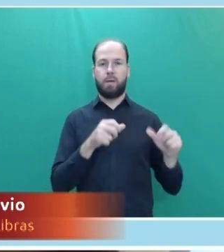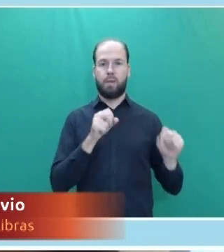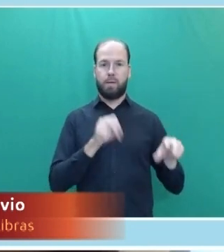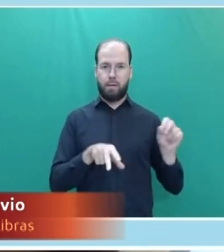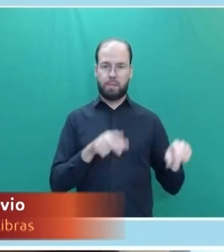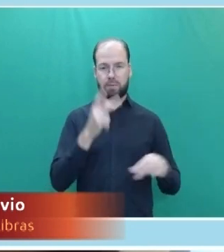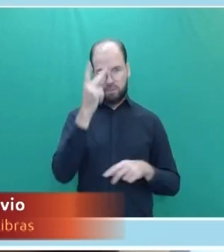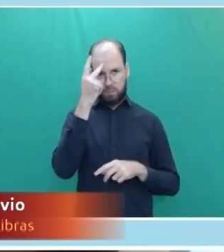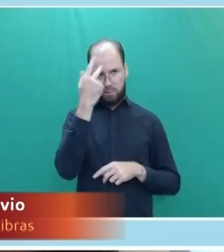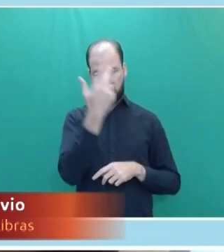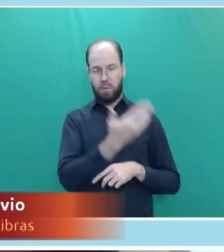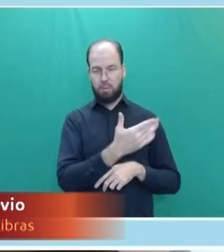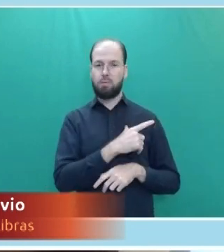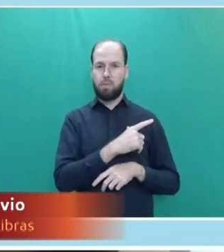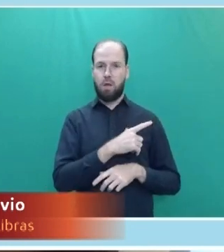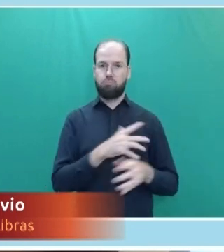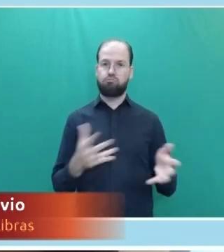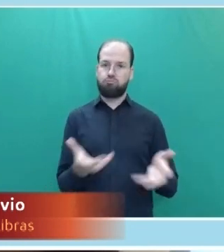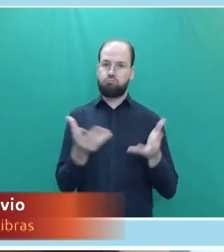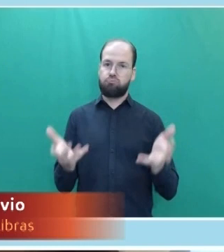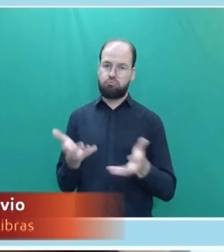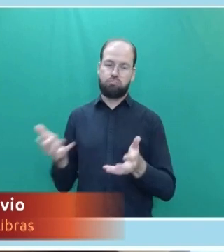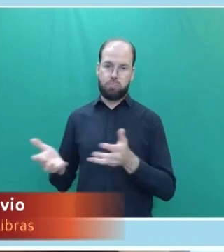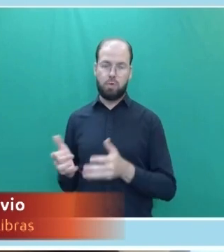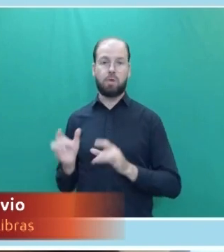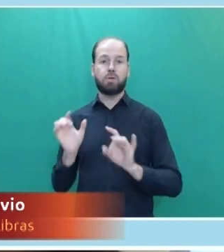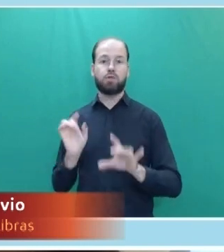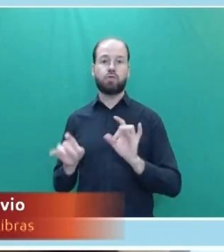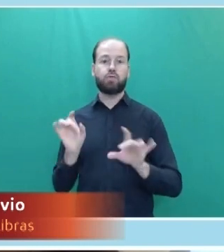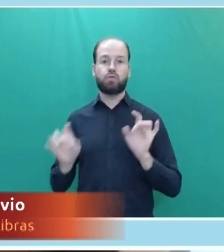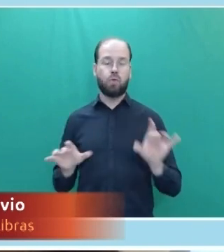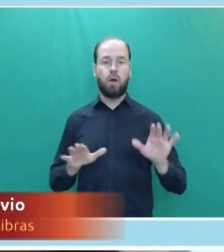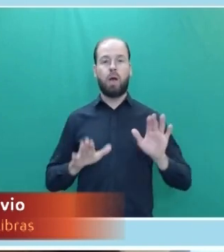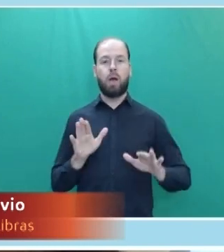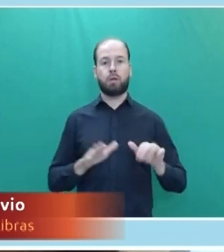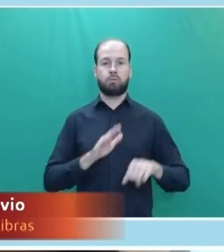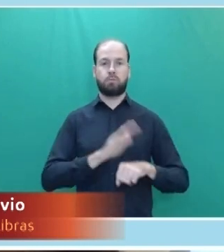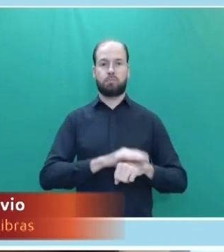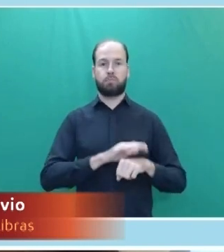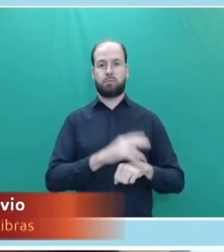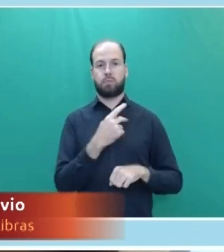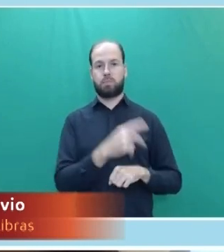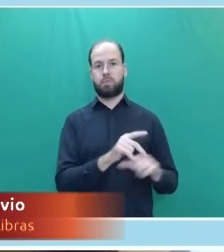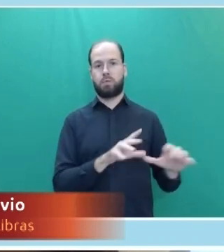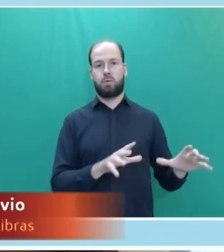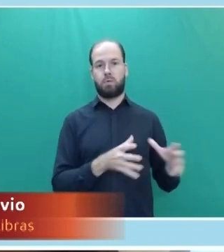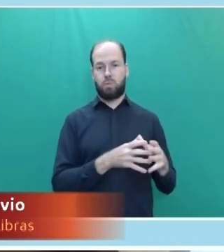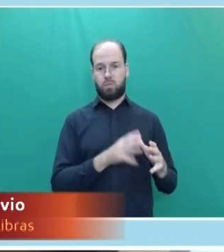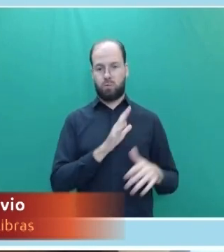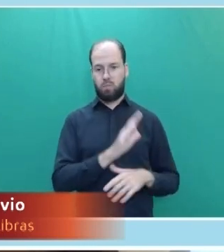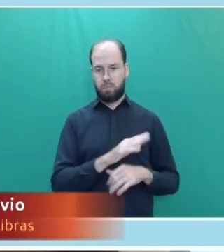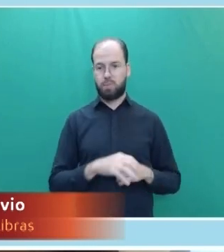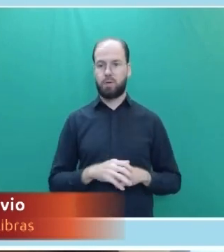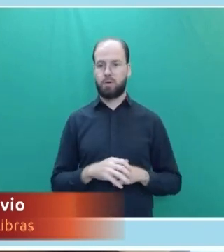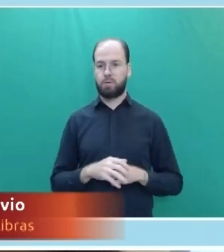tem iniciativas, que são iniciativas individuais e que muitas vezes partem da própria comunidade, né? Então,